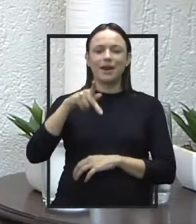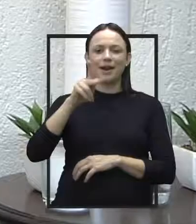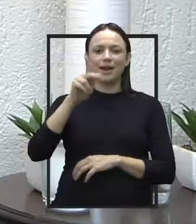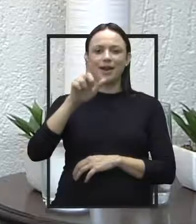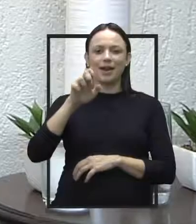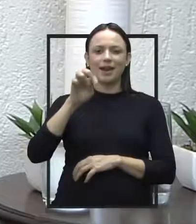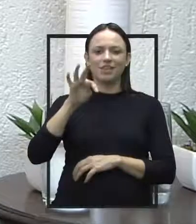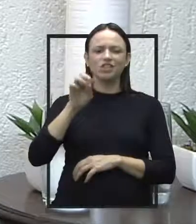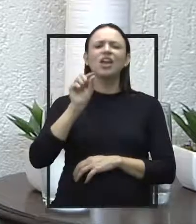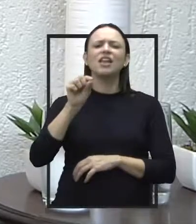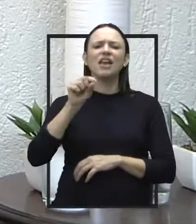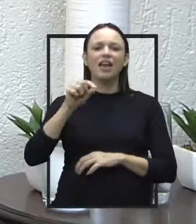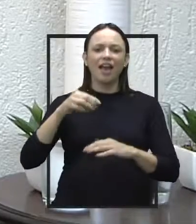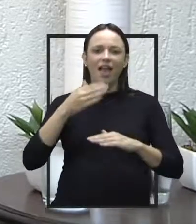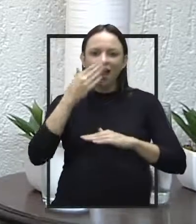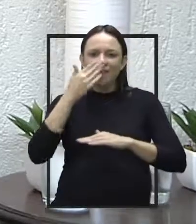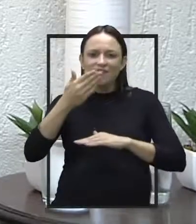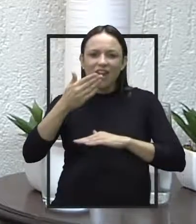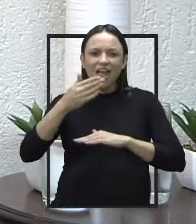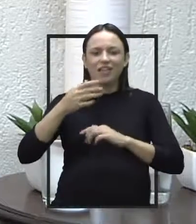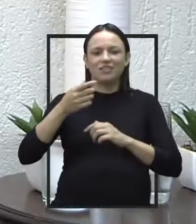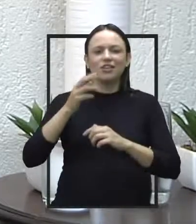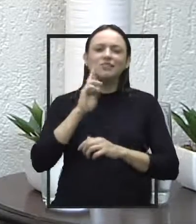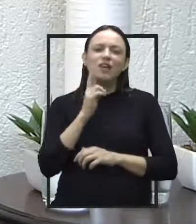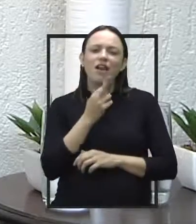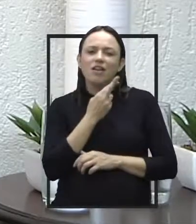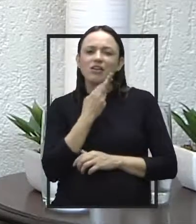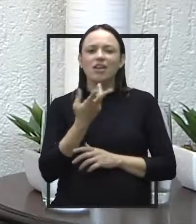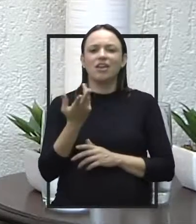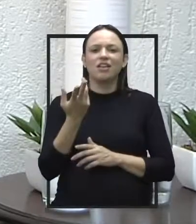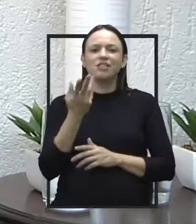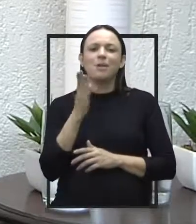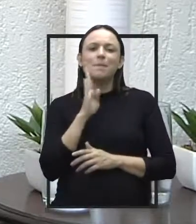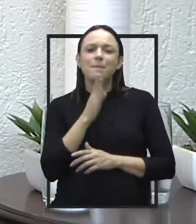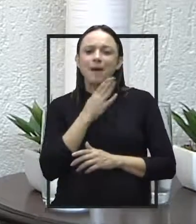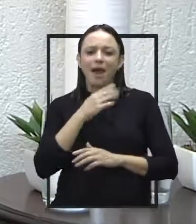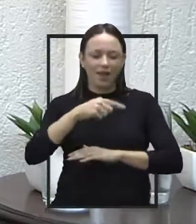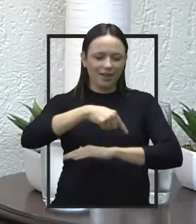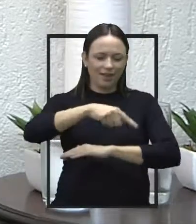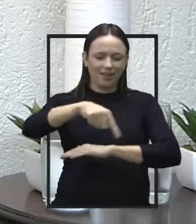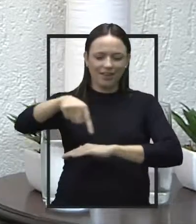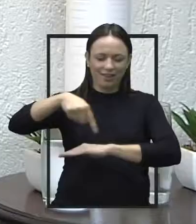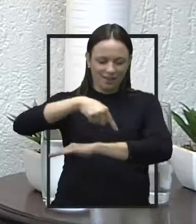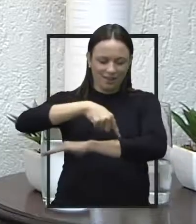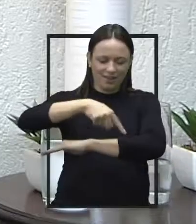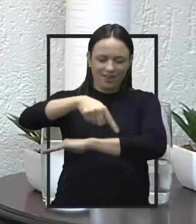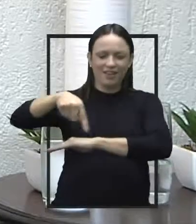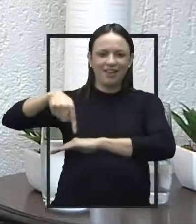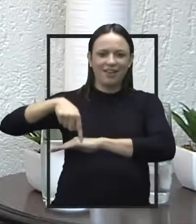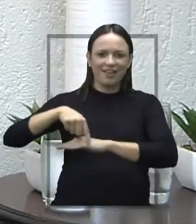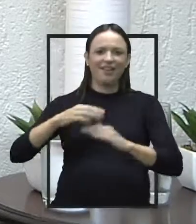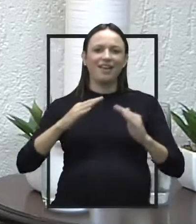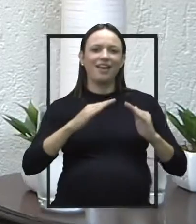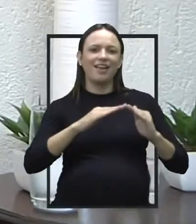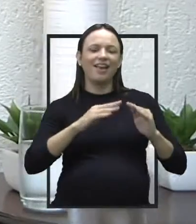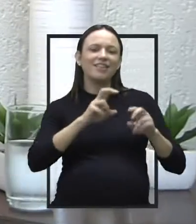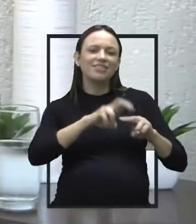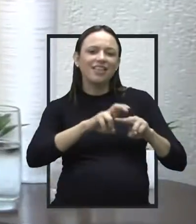estabelecimentos aqui do município. Estabelecimentos ligados à área de restaurante, bares, é mais ou menos por aí,